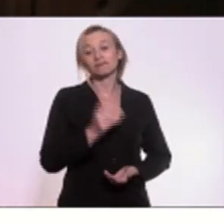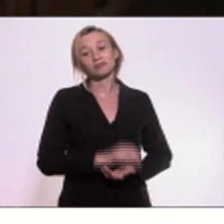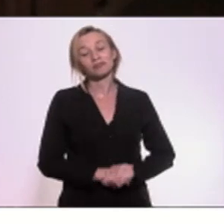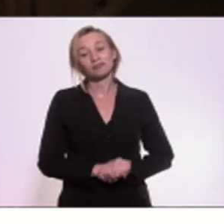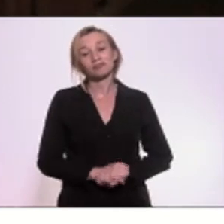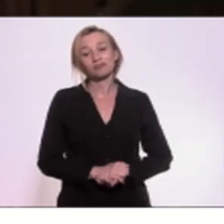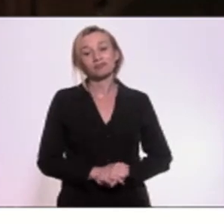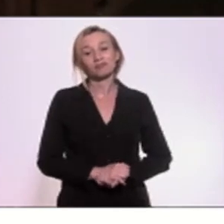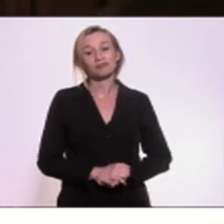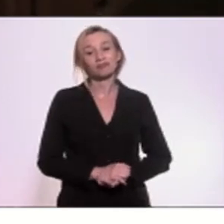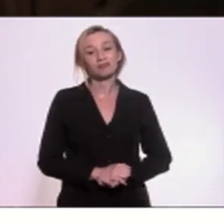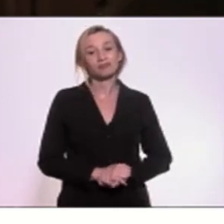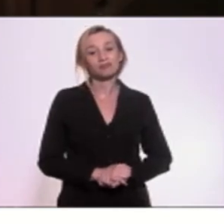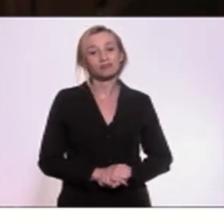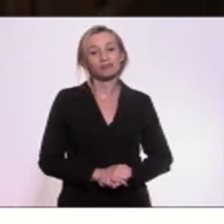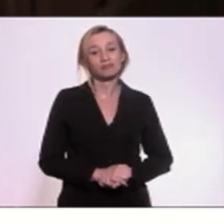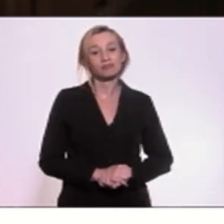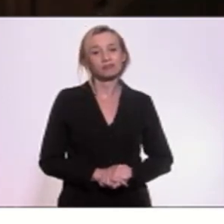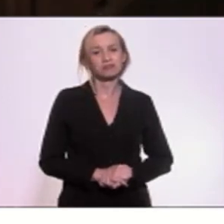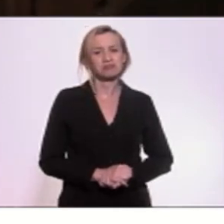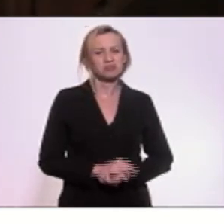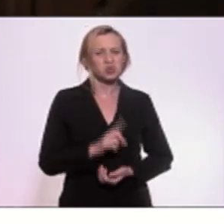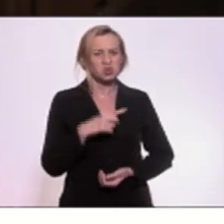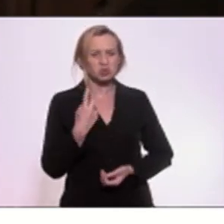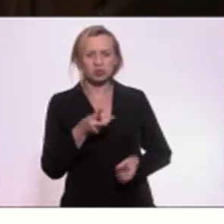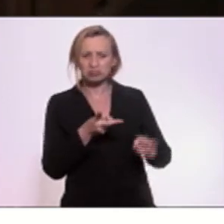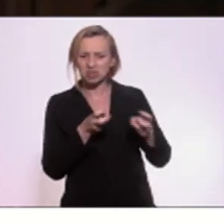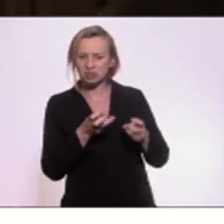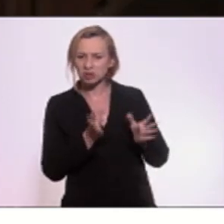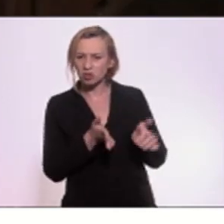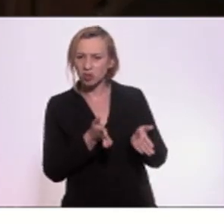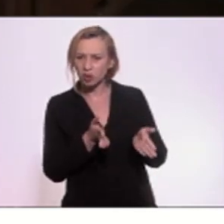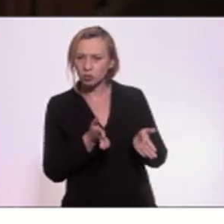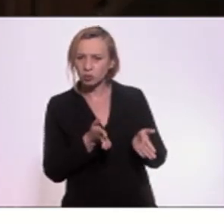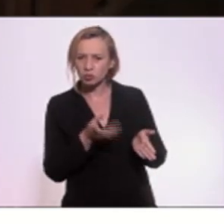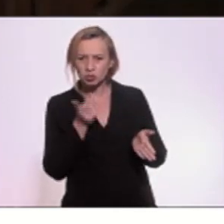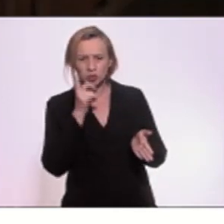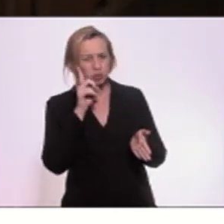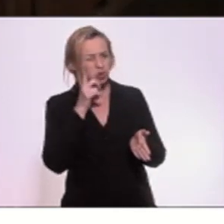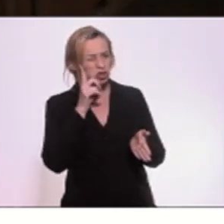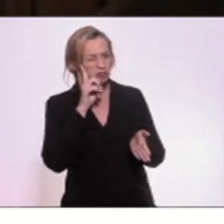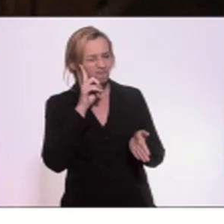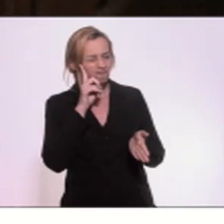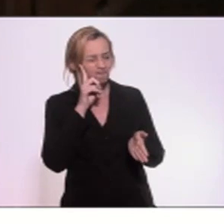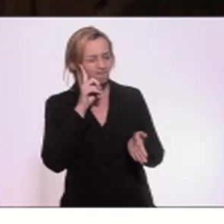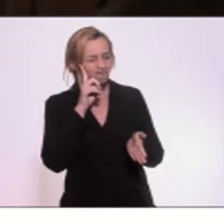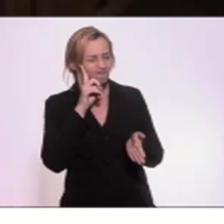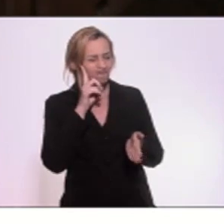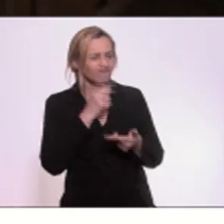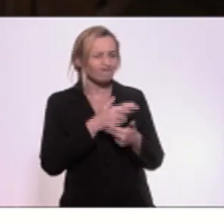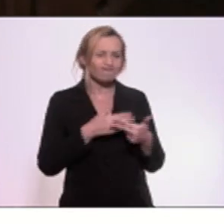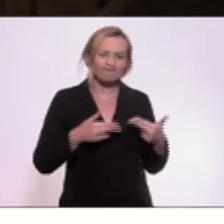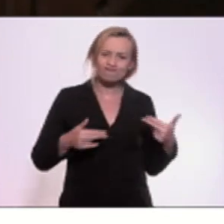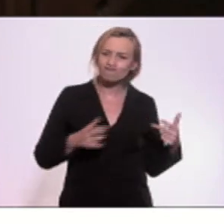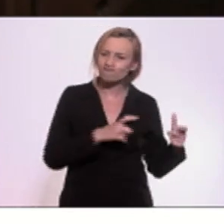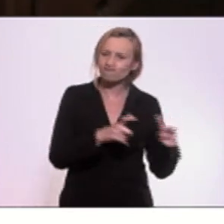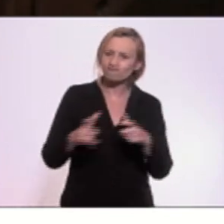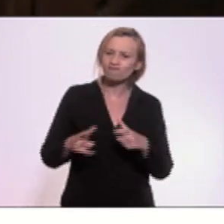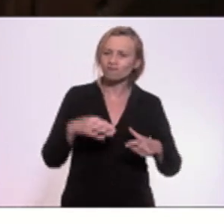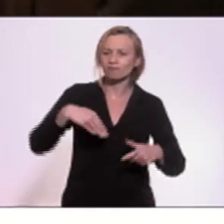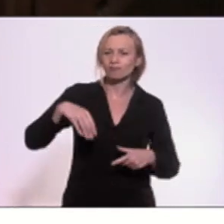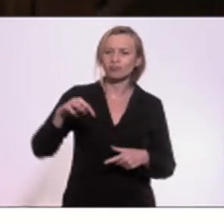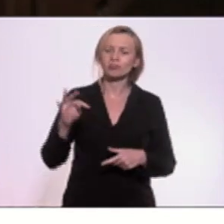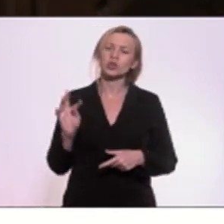E não é o que nós percebemos no dia a dia de várias regiões metropolitanas